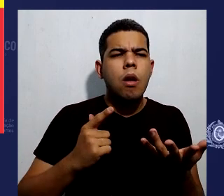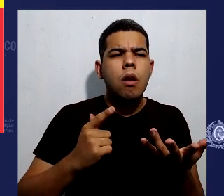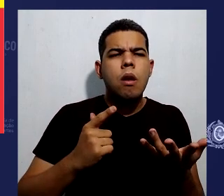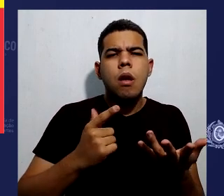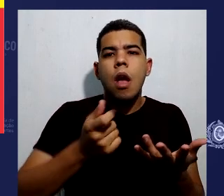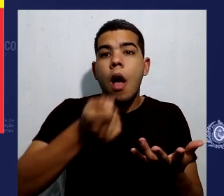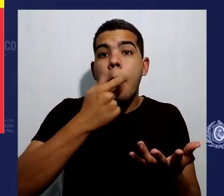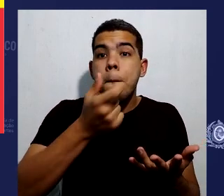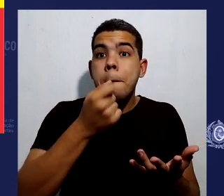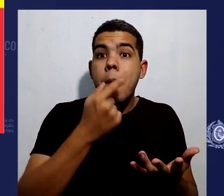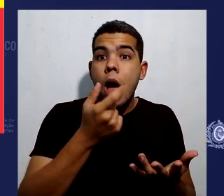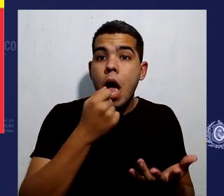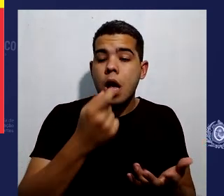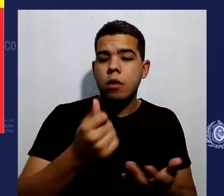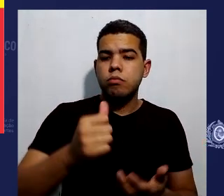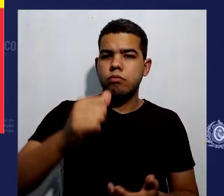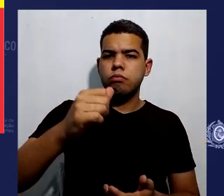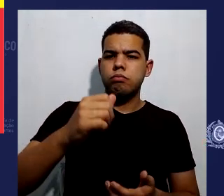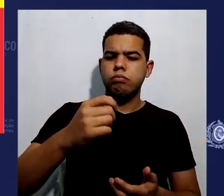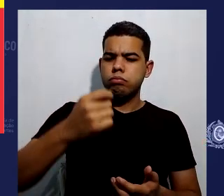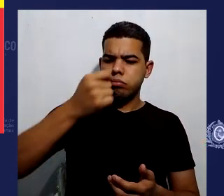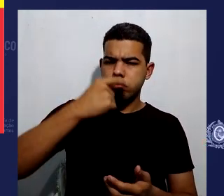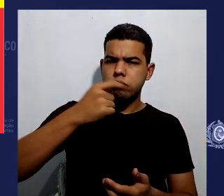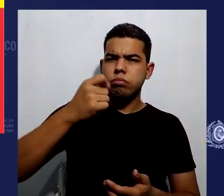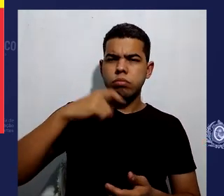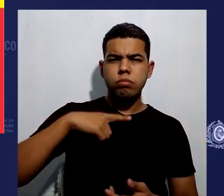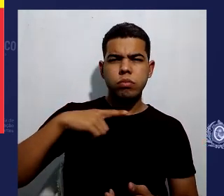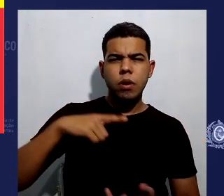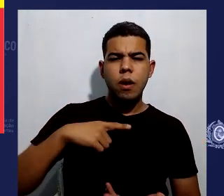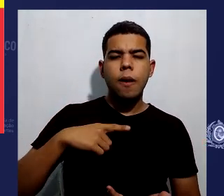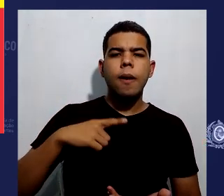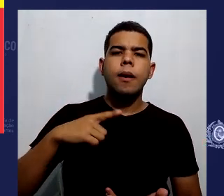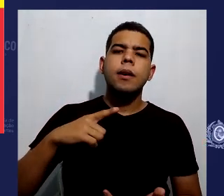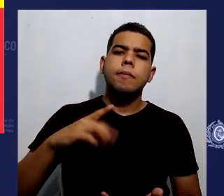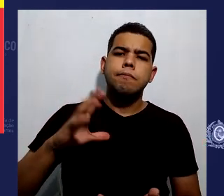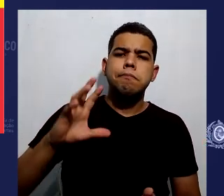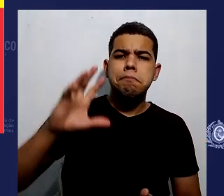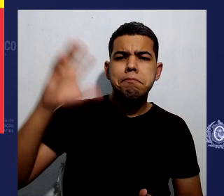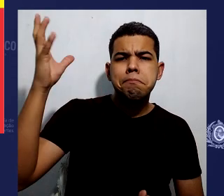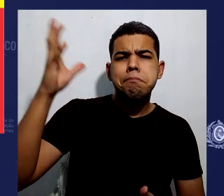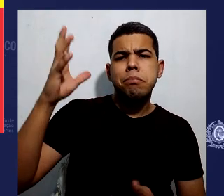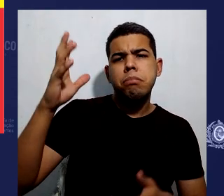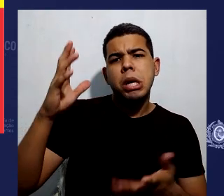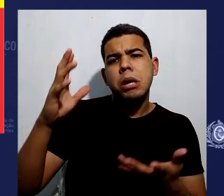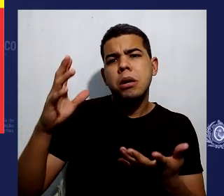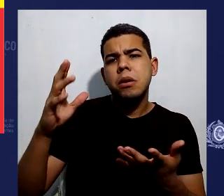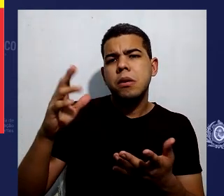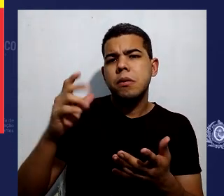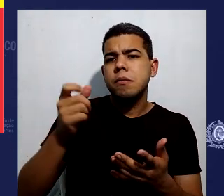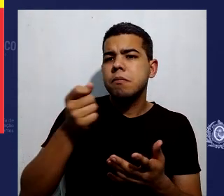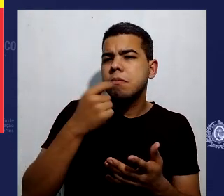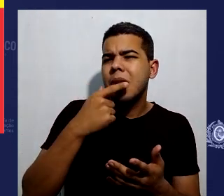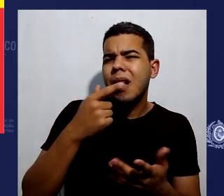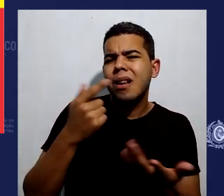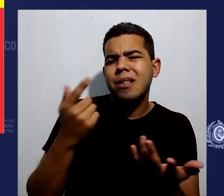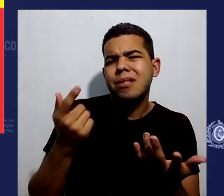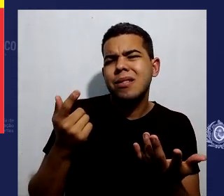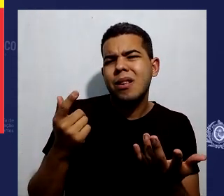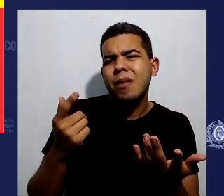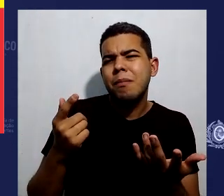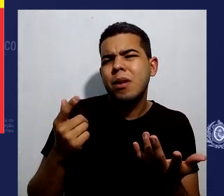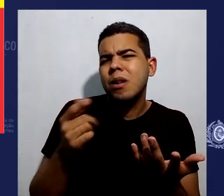a interação medicamentosa vai ter um risco, né, desse medicamento, quando ele for ingerido,